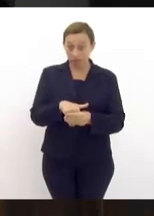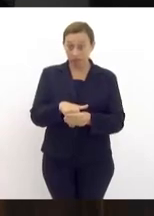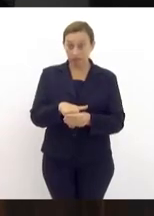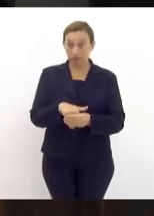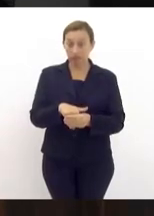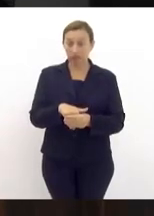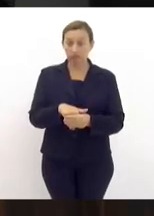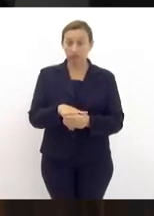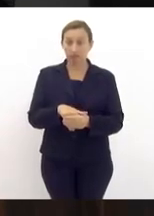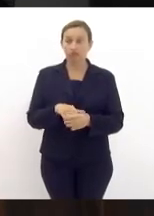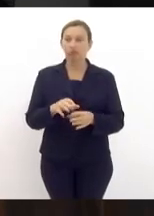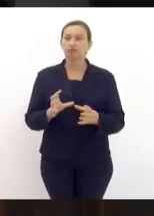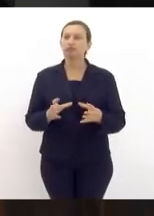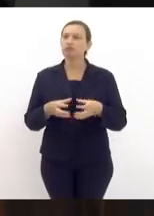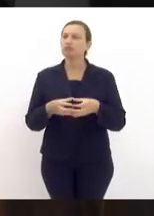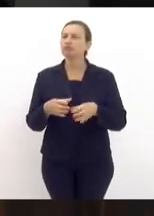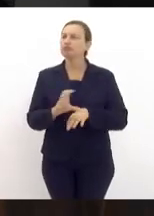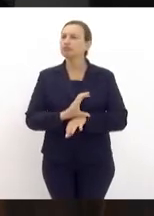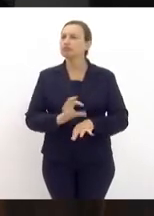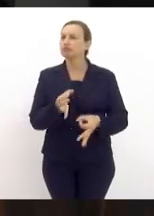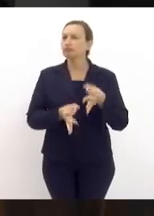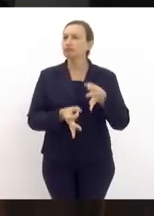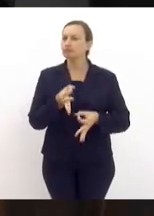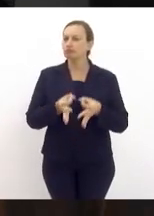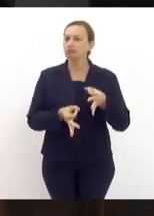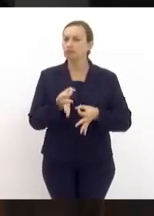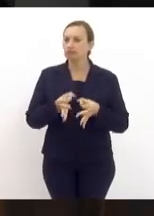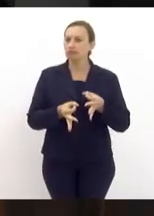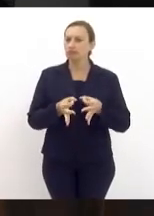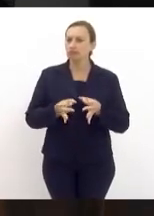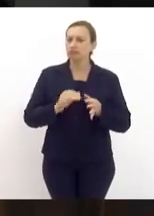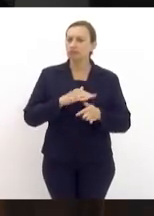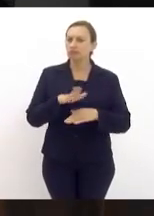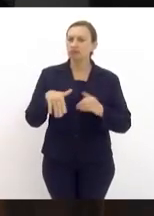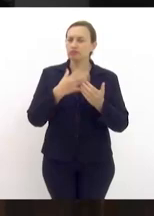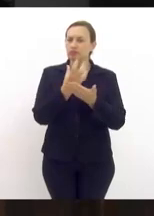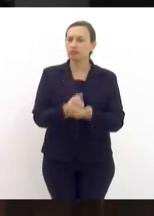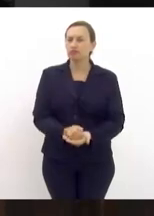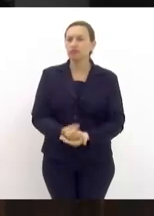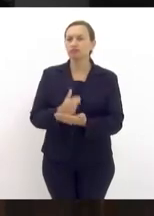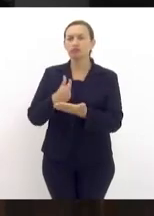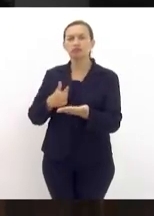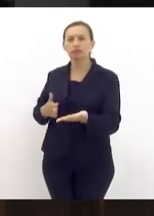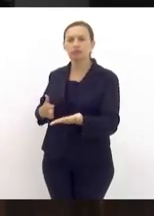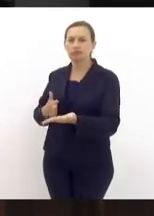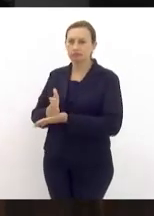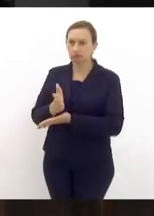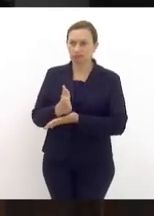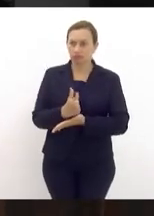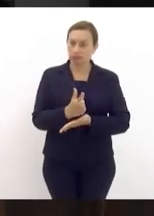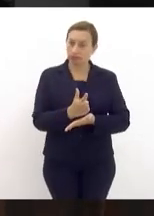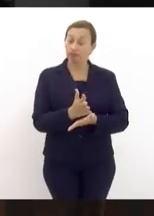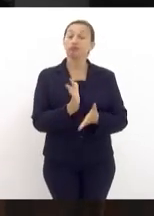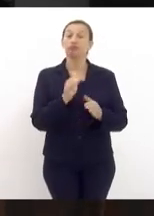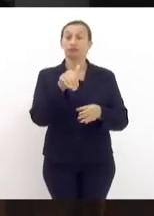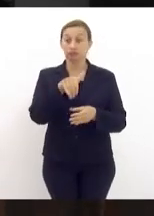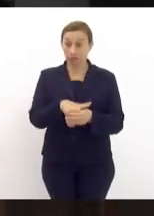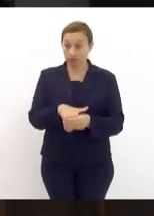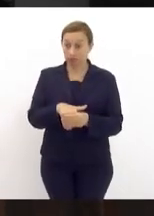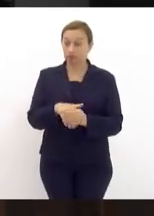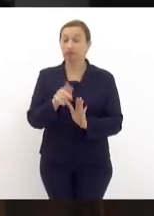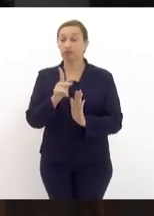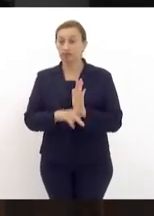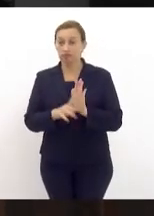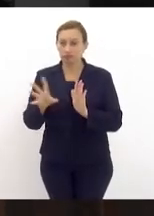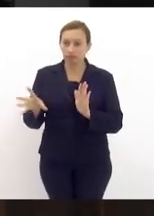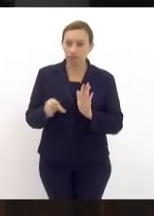parecer da Comissão de Constituição e Justiça. Senhores que aprovam, permaneçam como estão. Aprovado. Em votação, o projeto